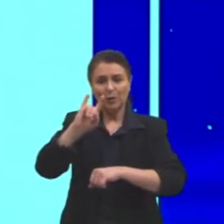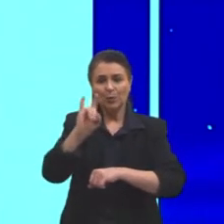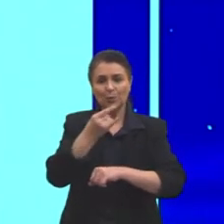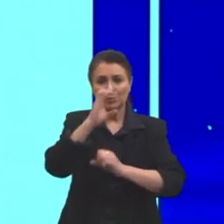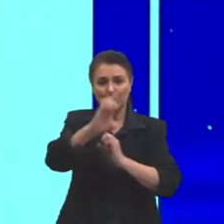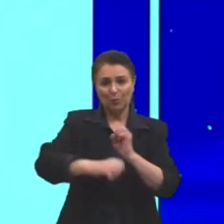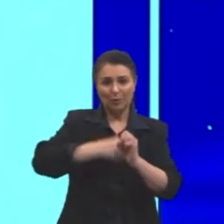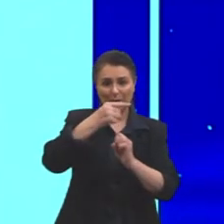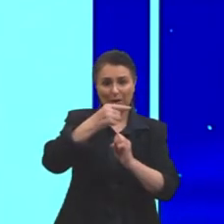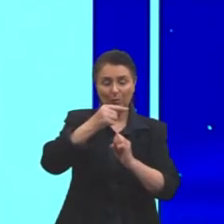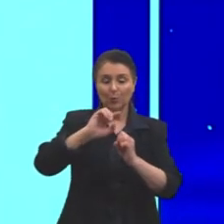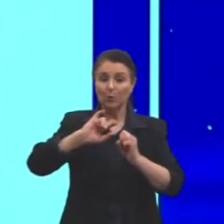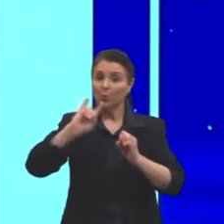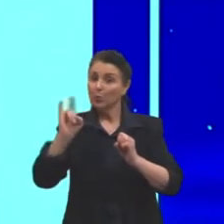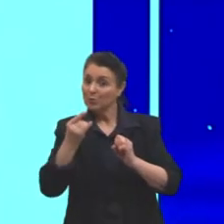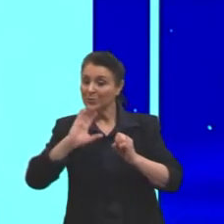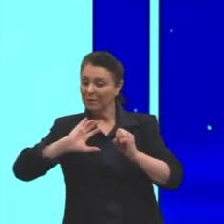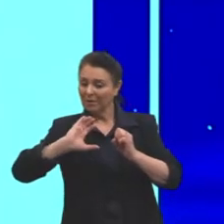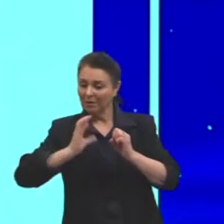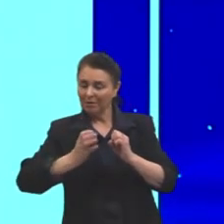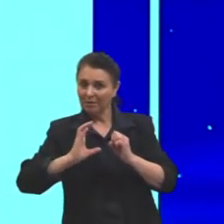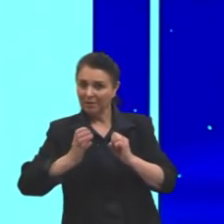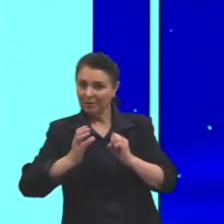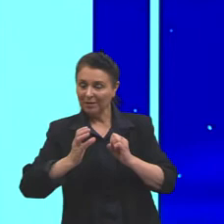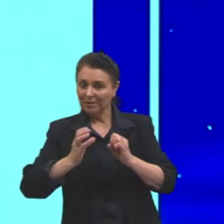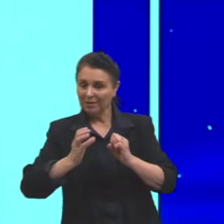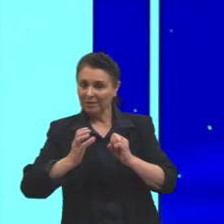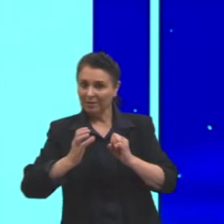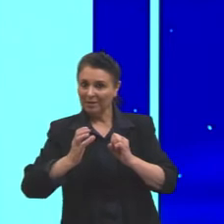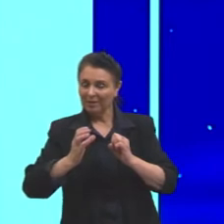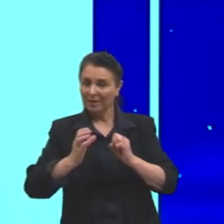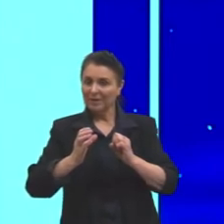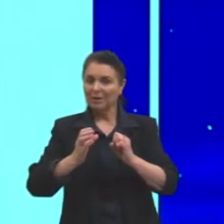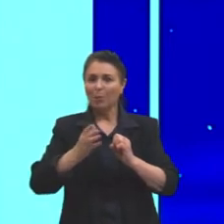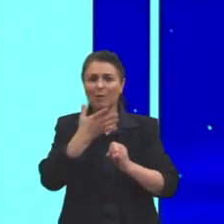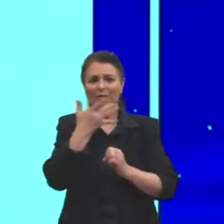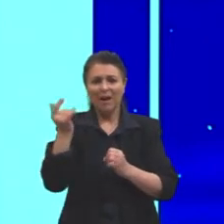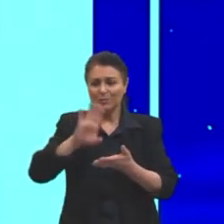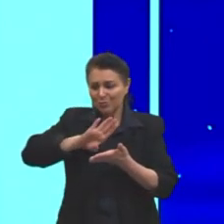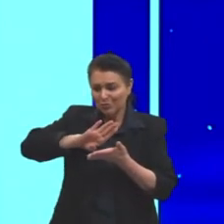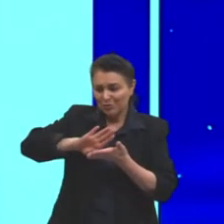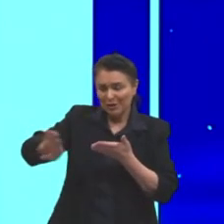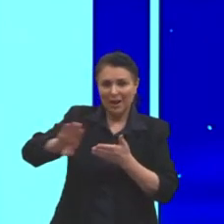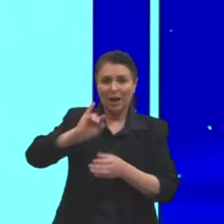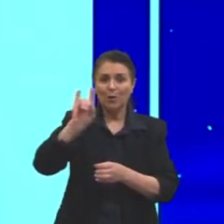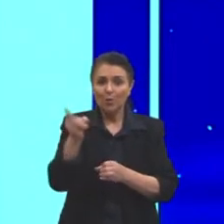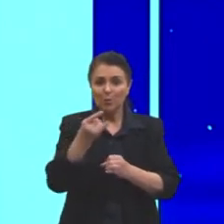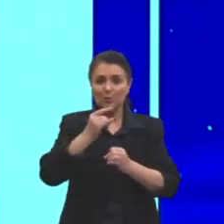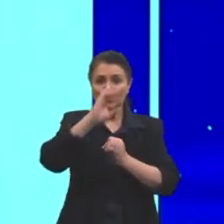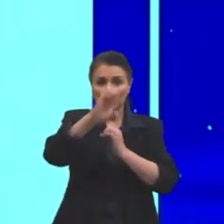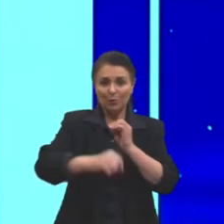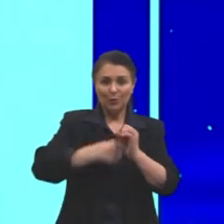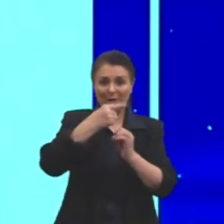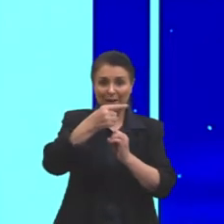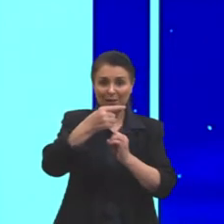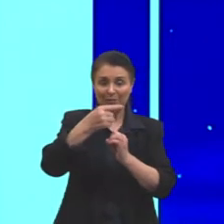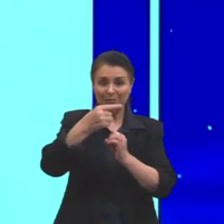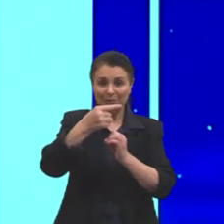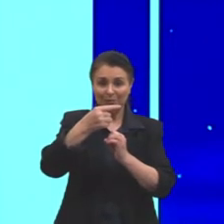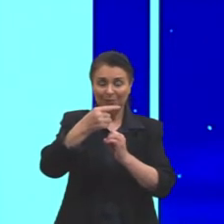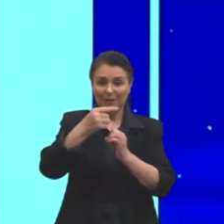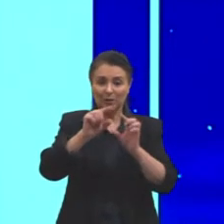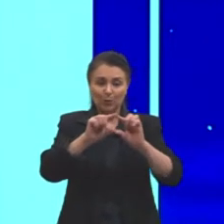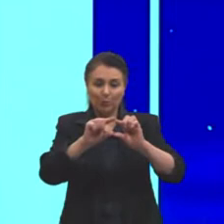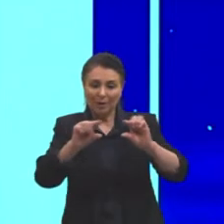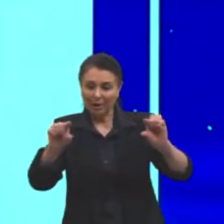última camada então é muito fácil a gente digamos assim remover esse último elétron né que ele flua pelo metal né uma barra